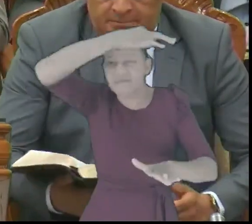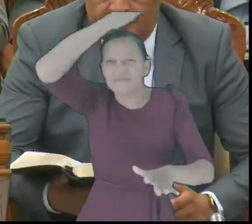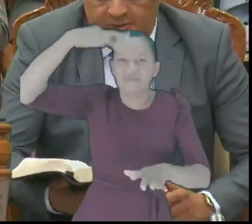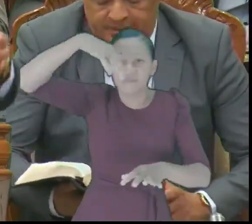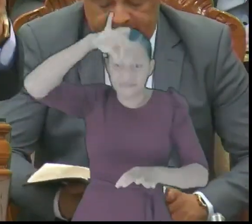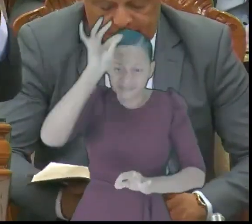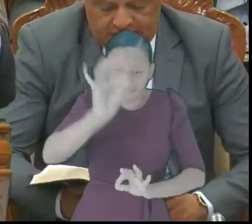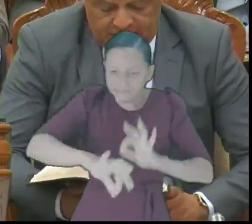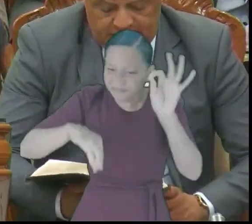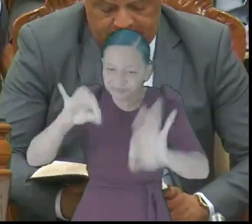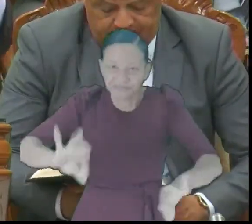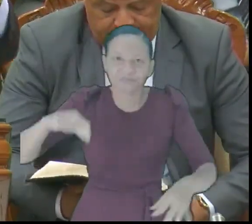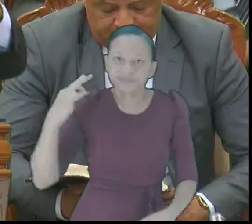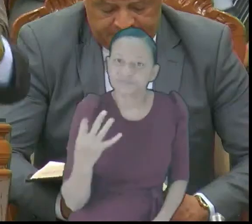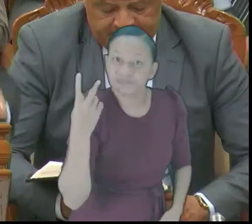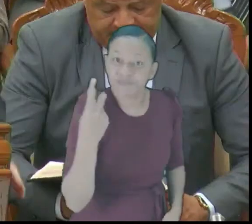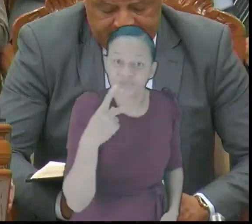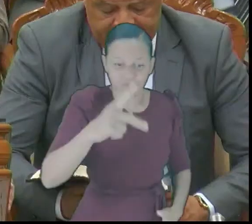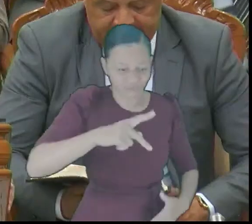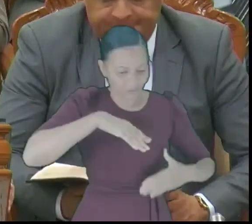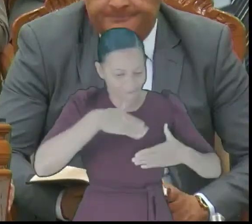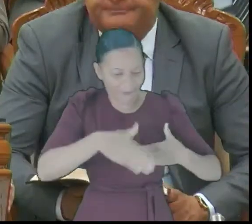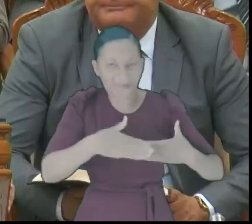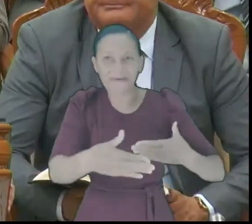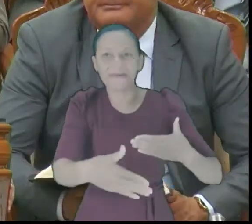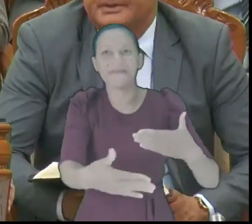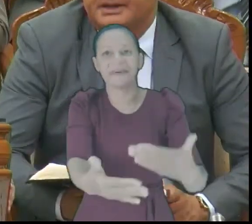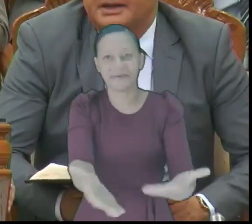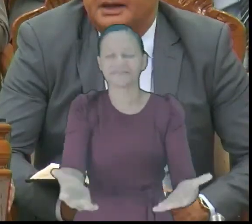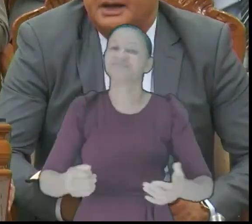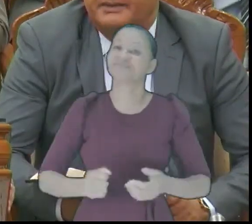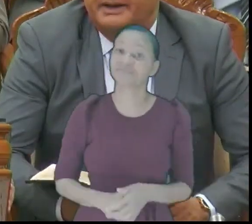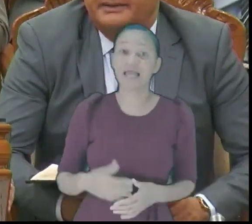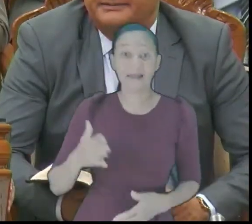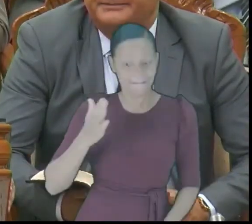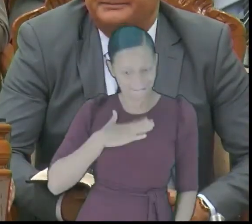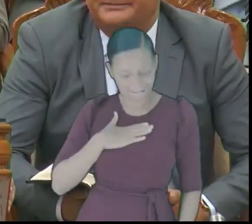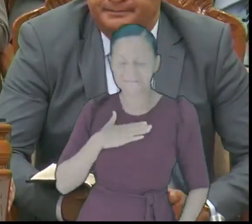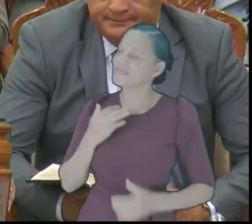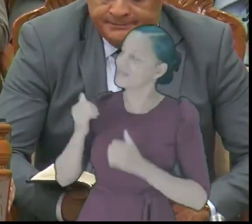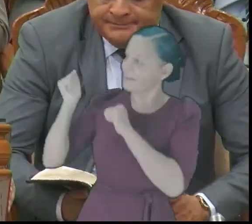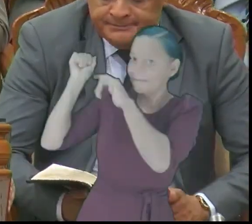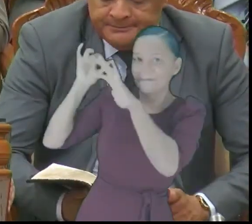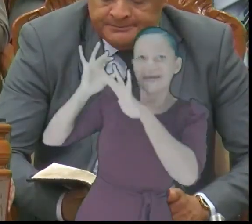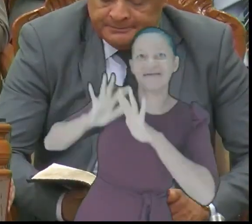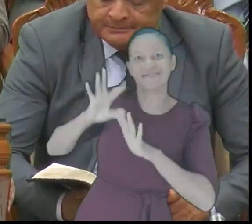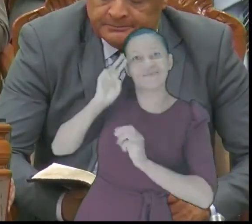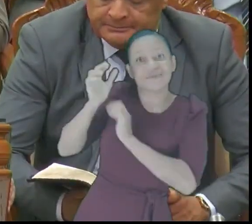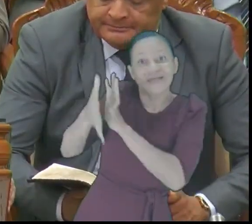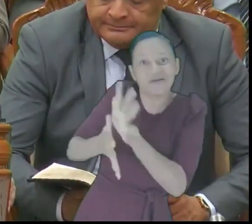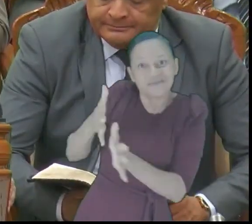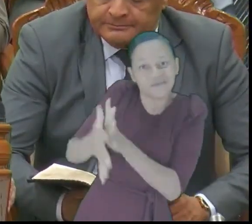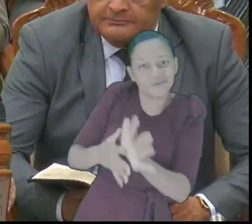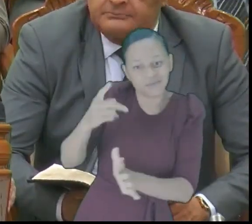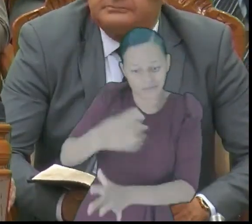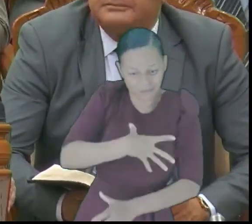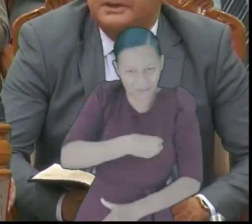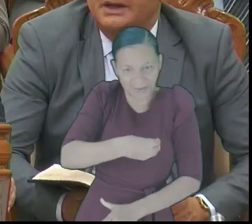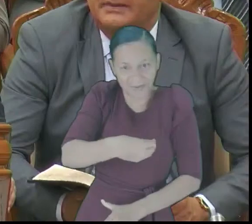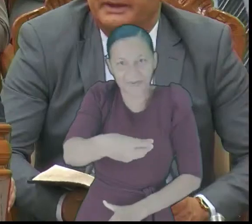espírito sobre a tua posteridade. Glória a Deus. E a minha bênção sobre os teus